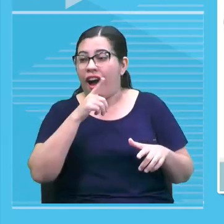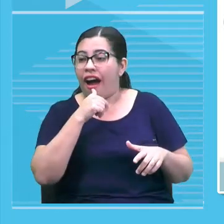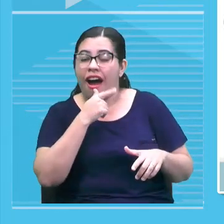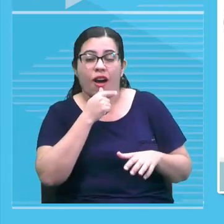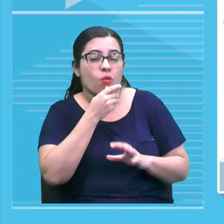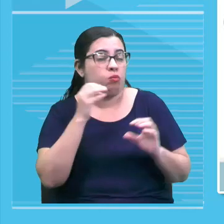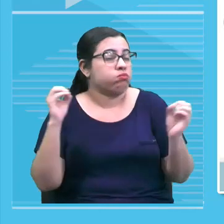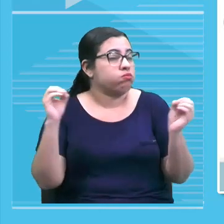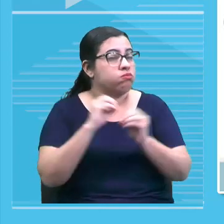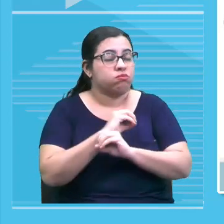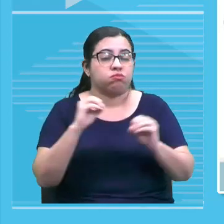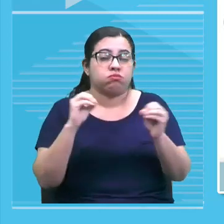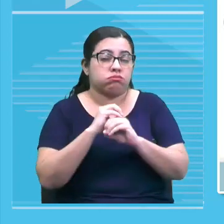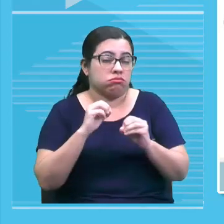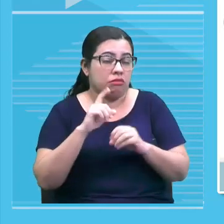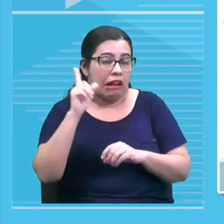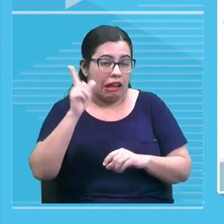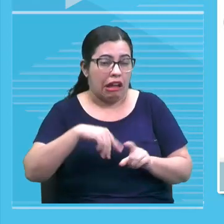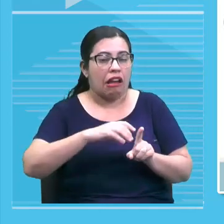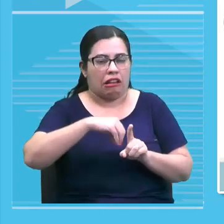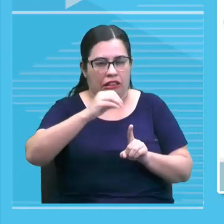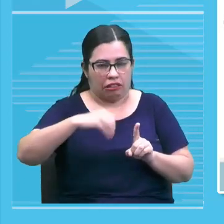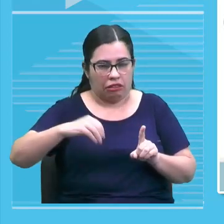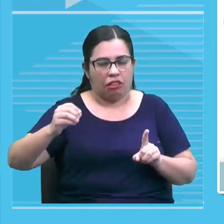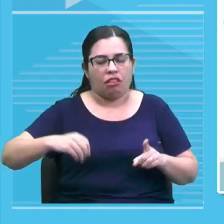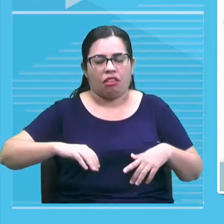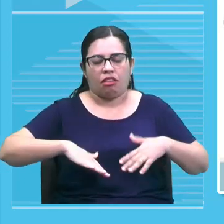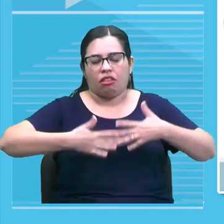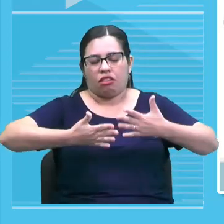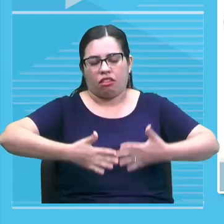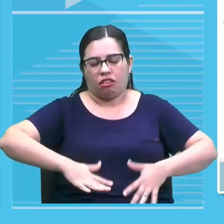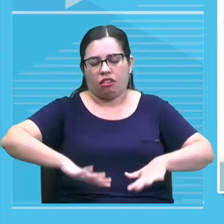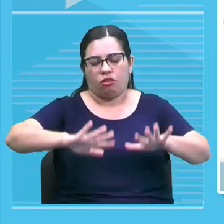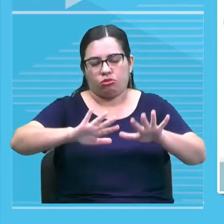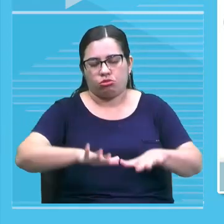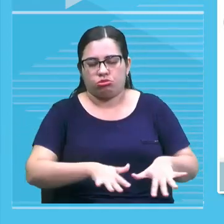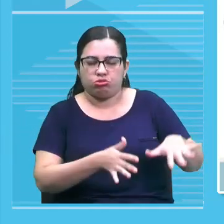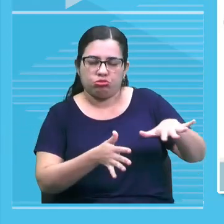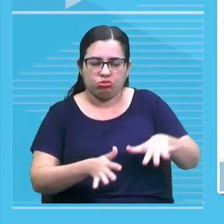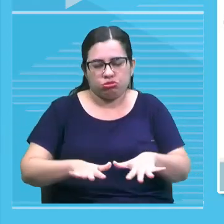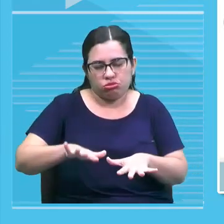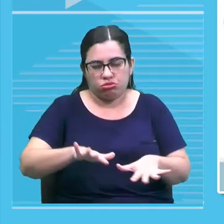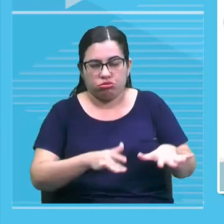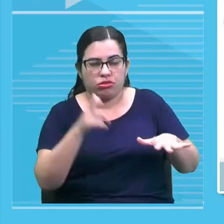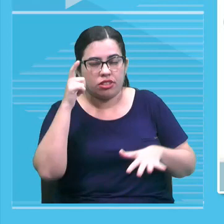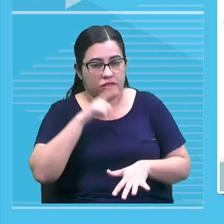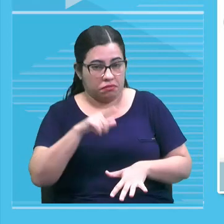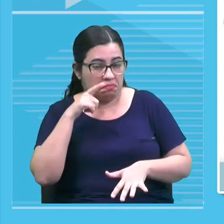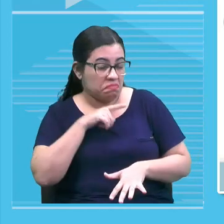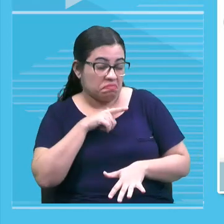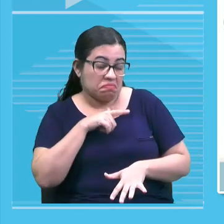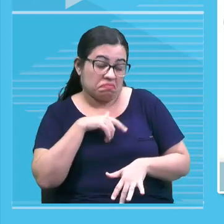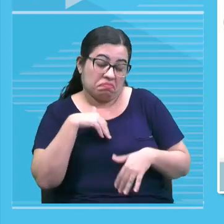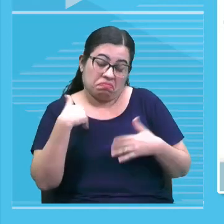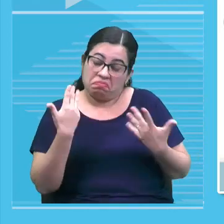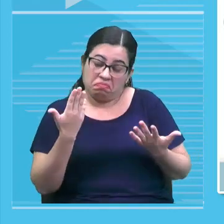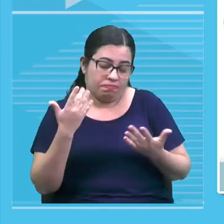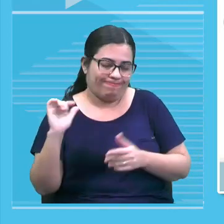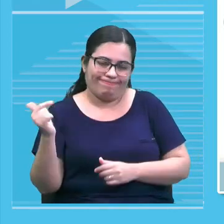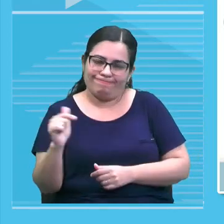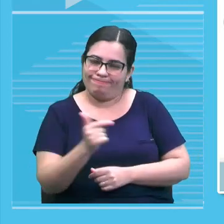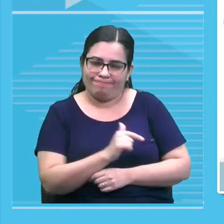água essa onda ela iria se transportar essa oscilação iria acontecer não